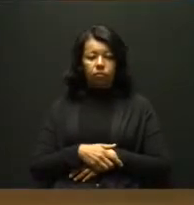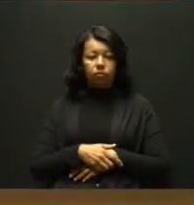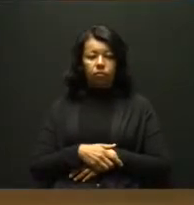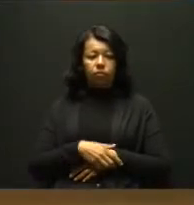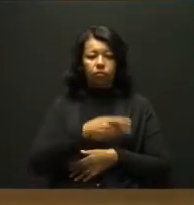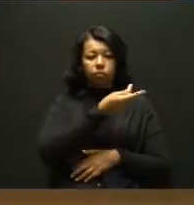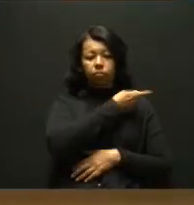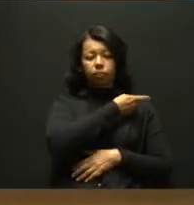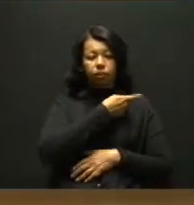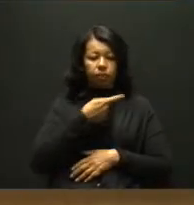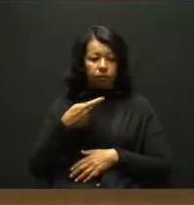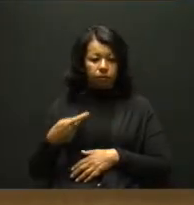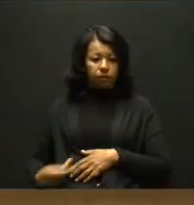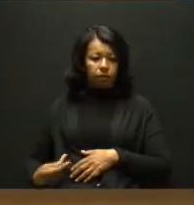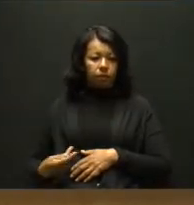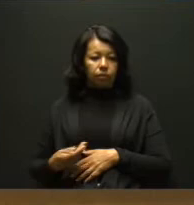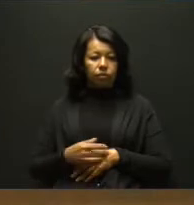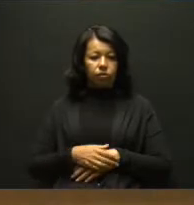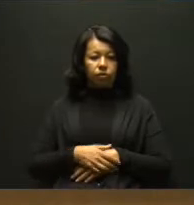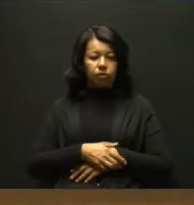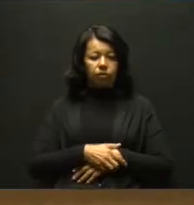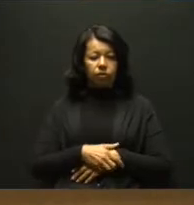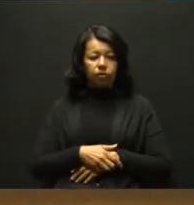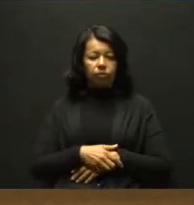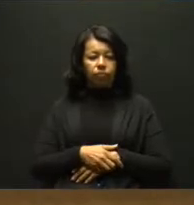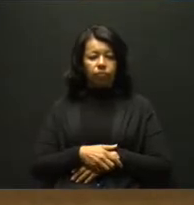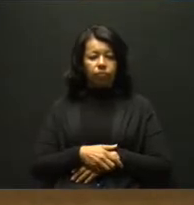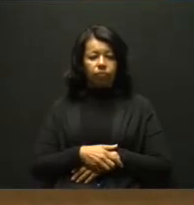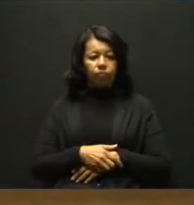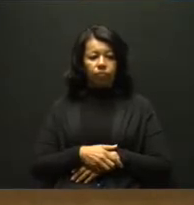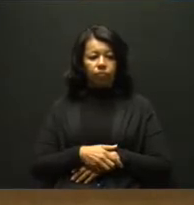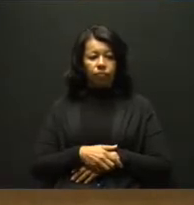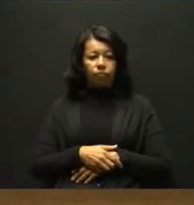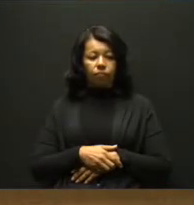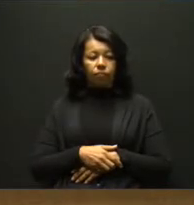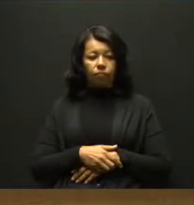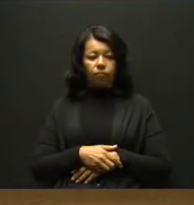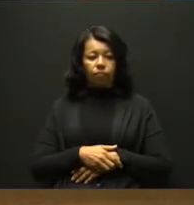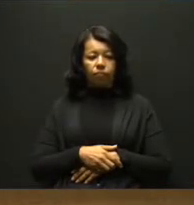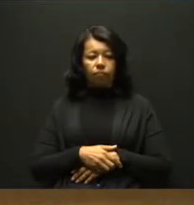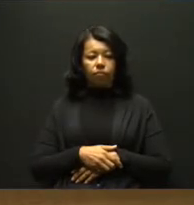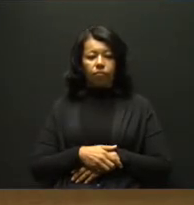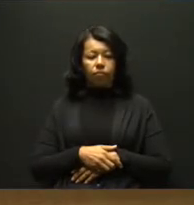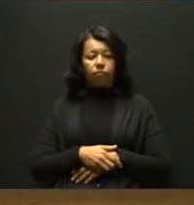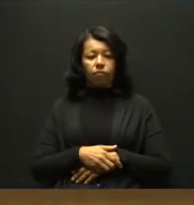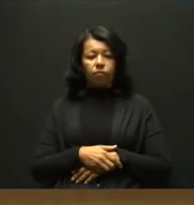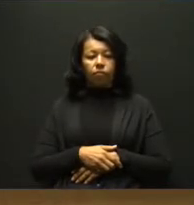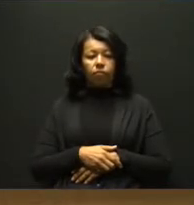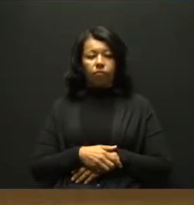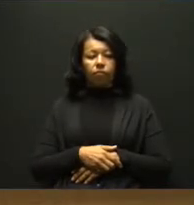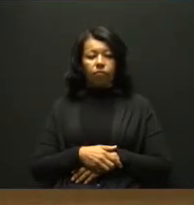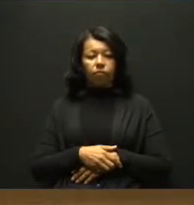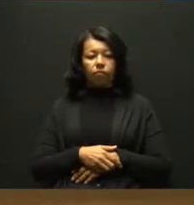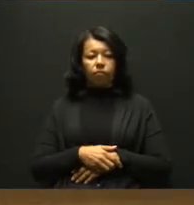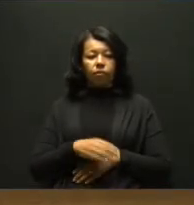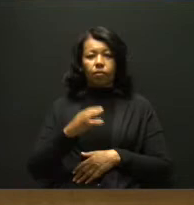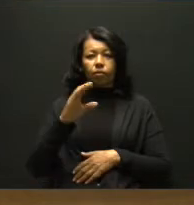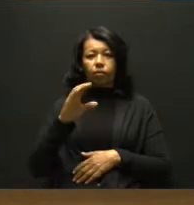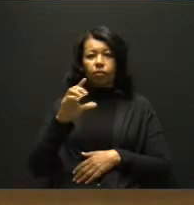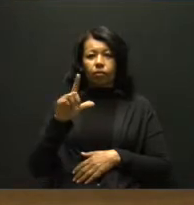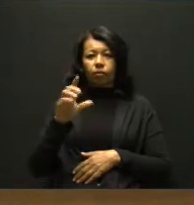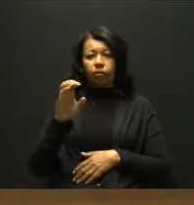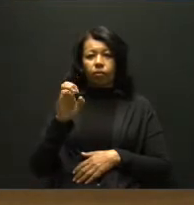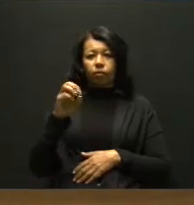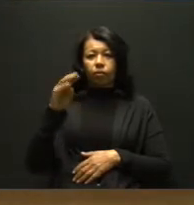às vezes gravo uma fã com a palavra o vereador lembrando o presidente cléber